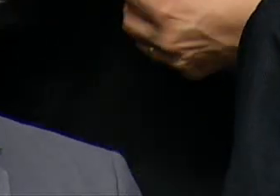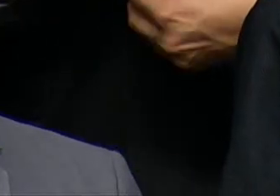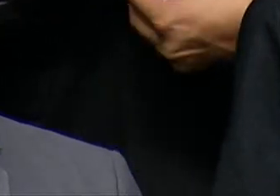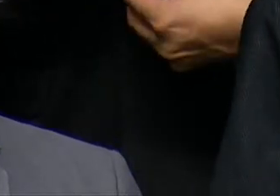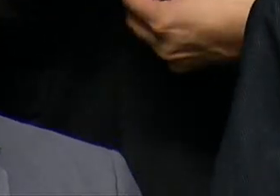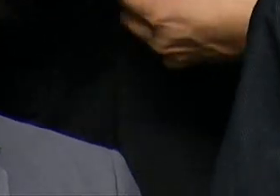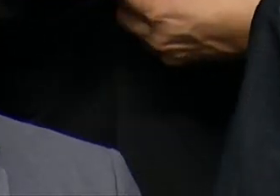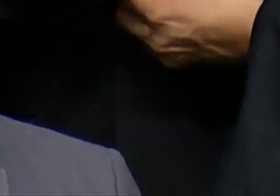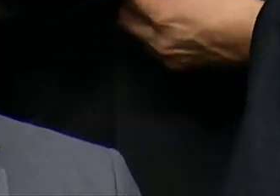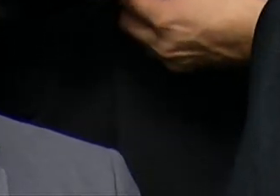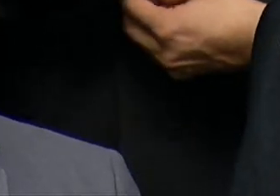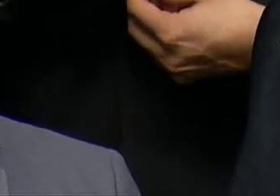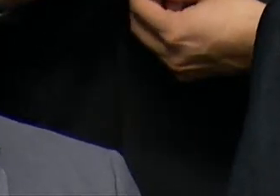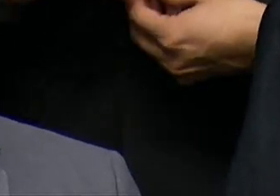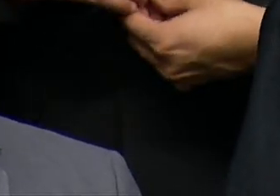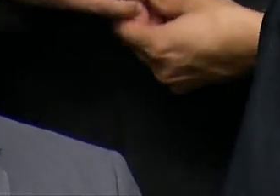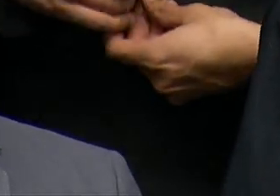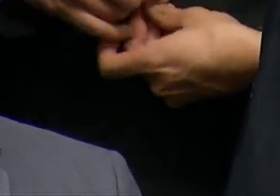cursos